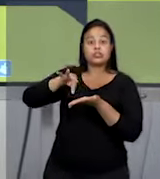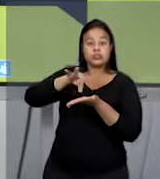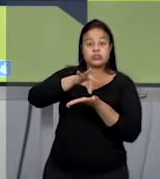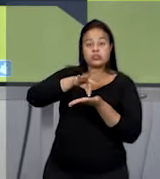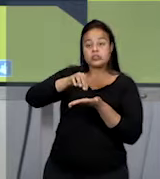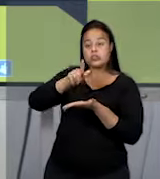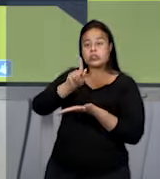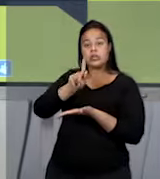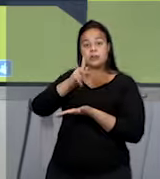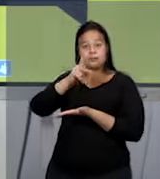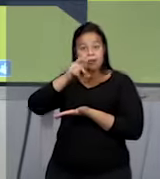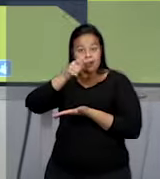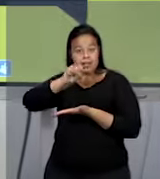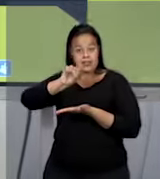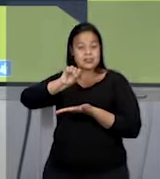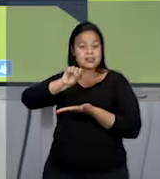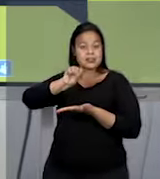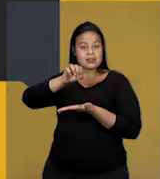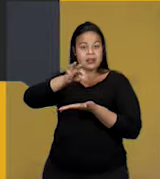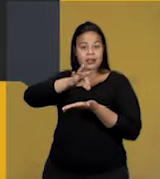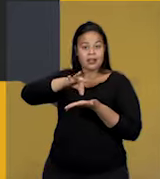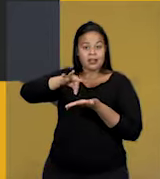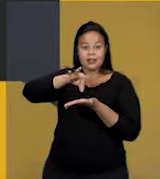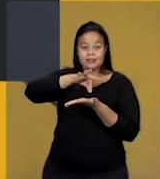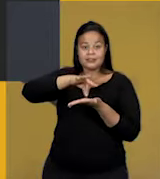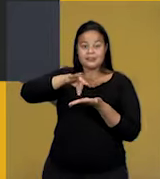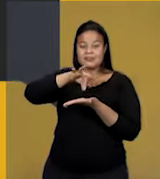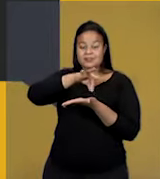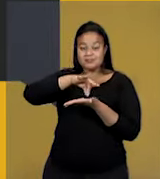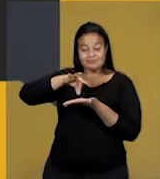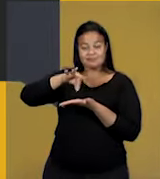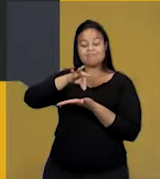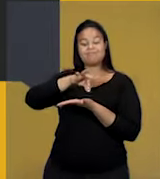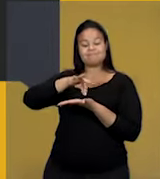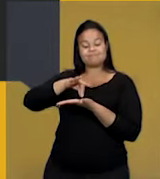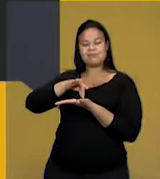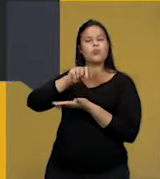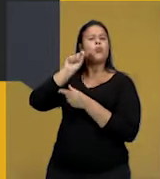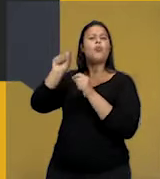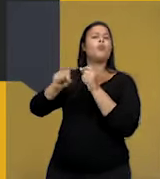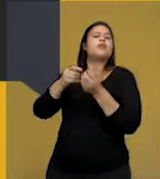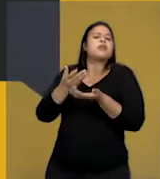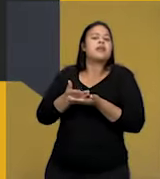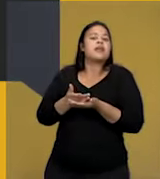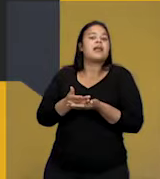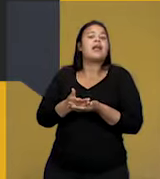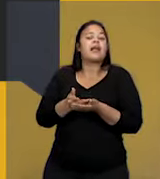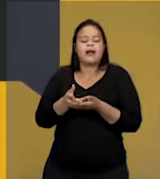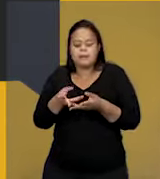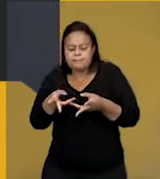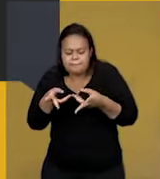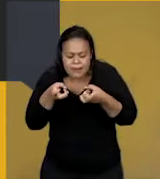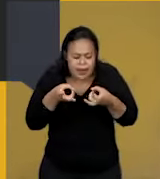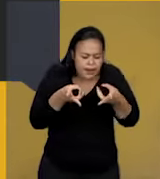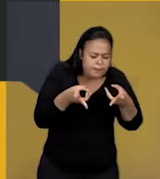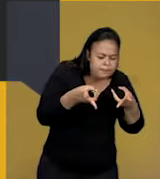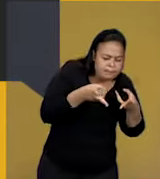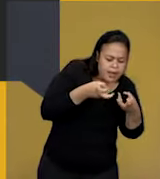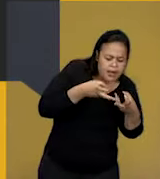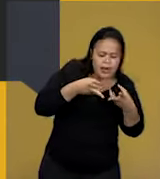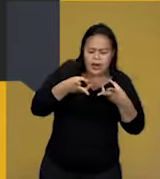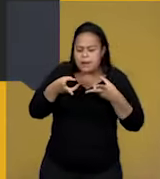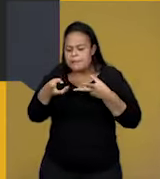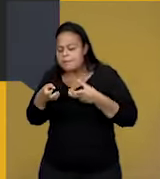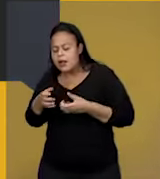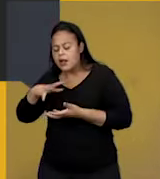o GPS? O GPS é um sistema de posicionamento global.